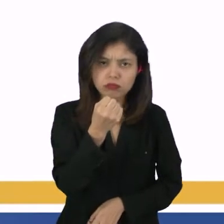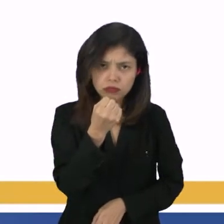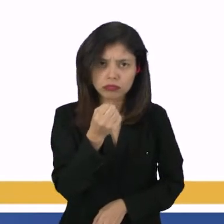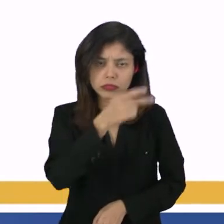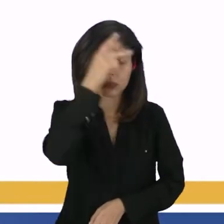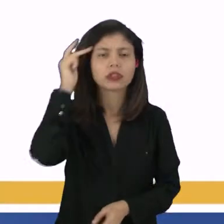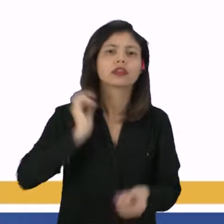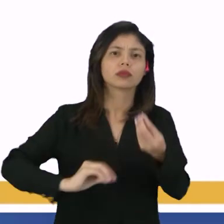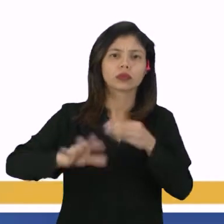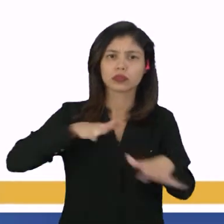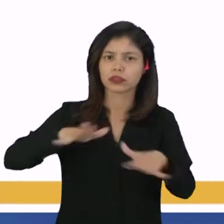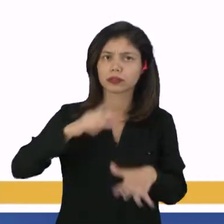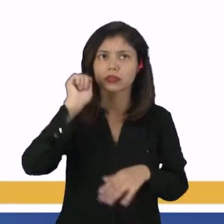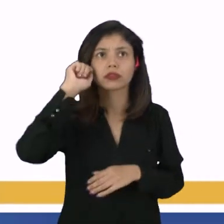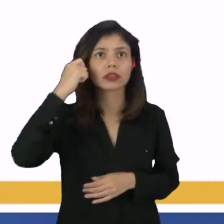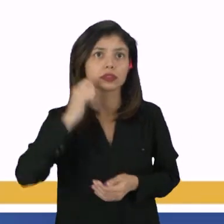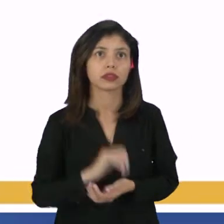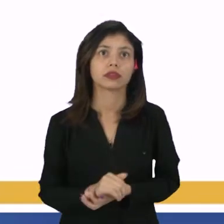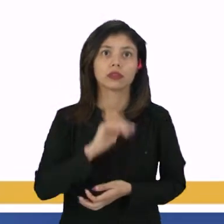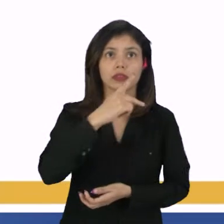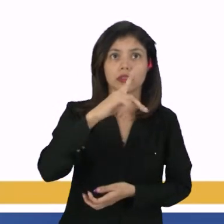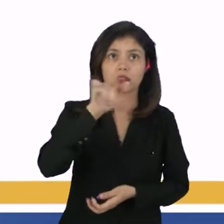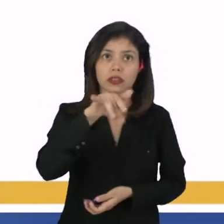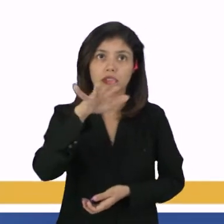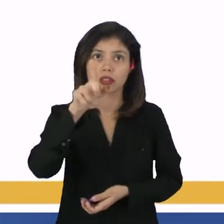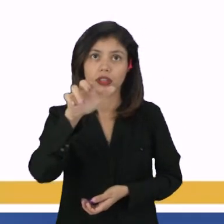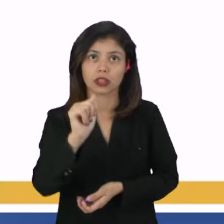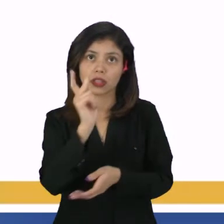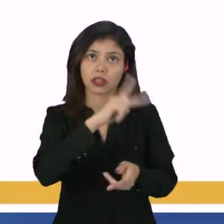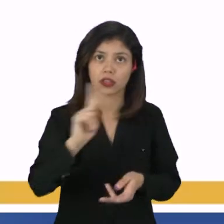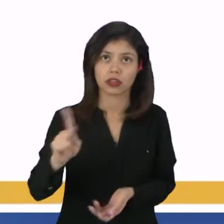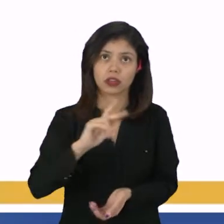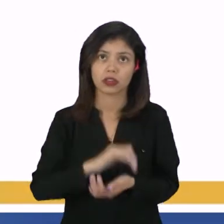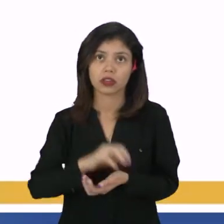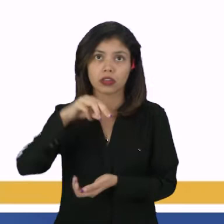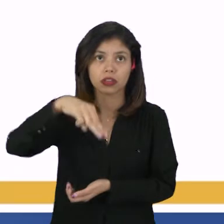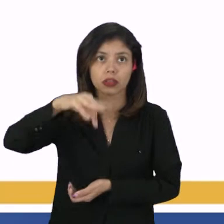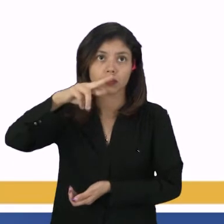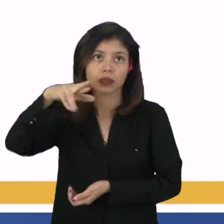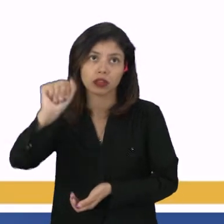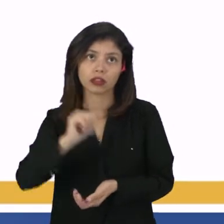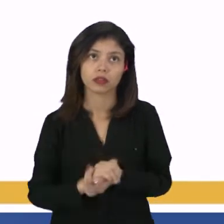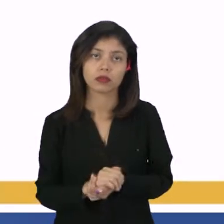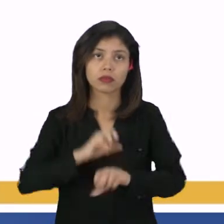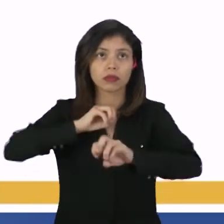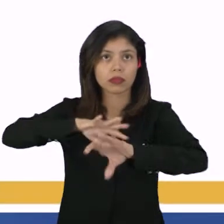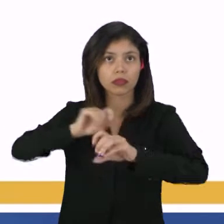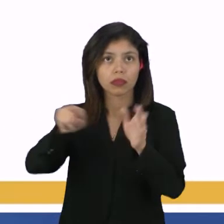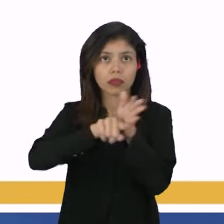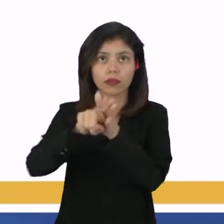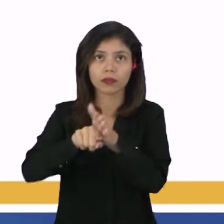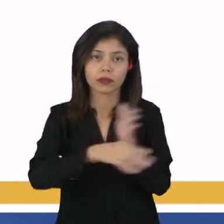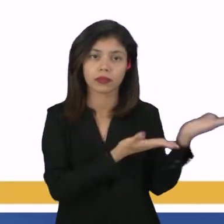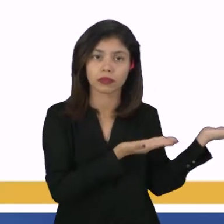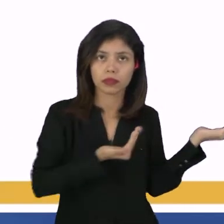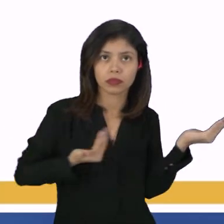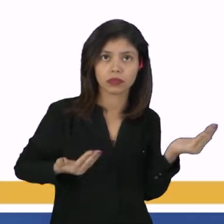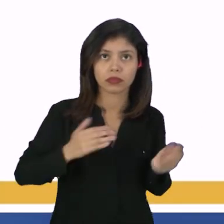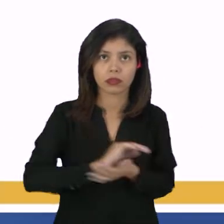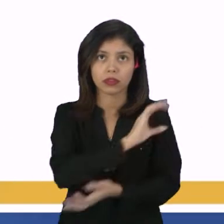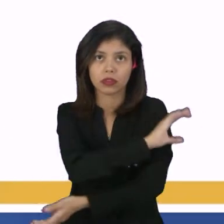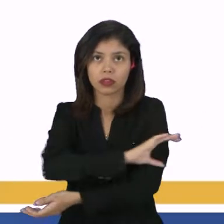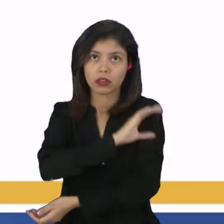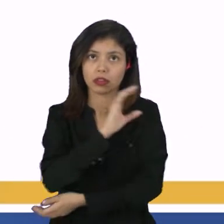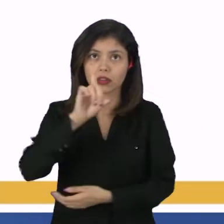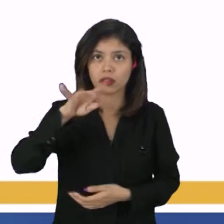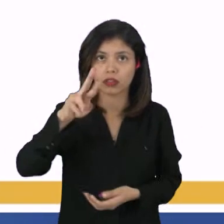negros. Para Zizele Ferreira dos Santos, professora, mestre em educação, pesquisadora sobre juventude e